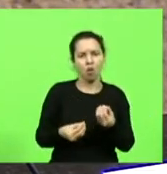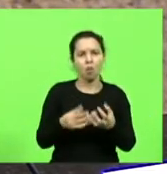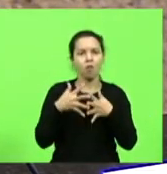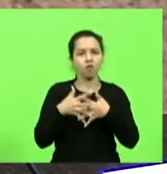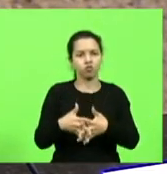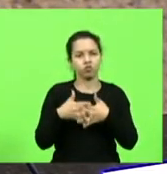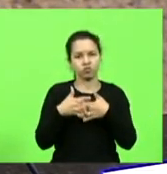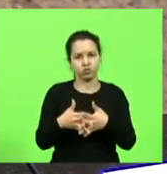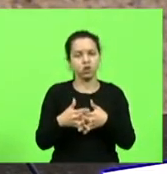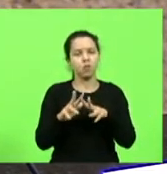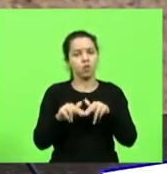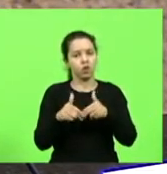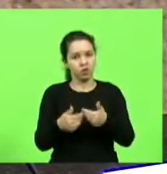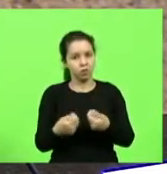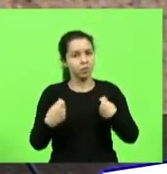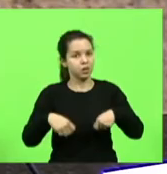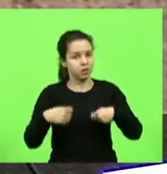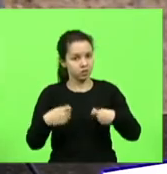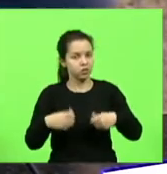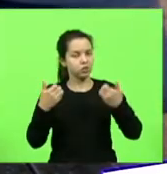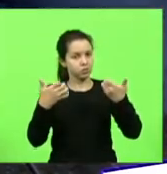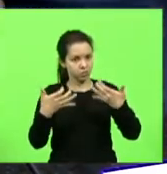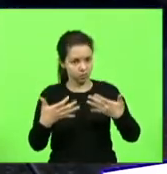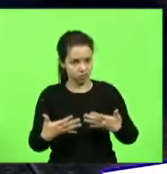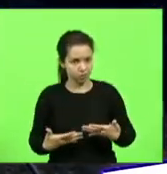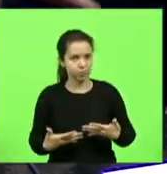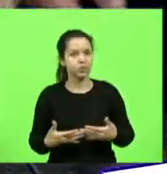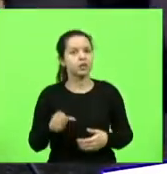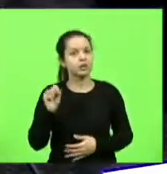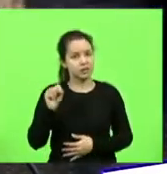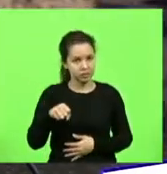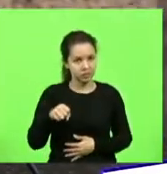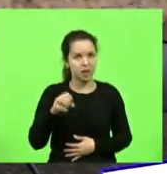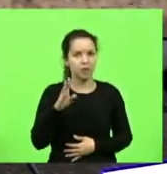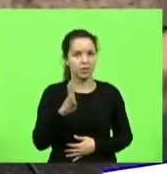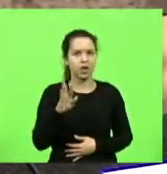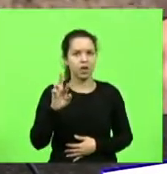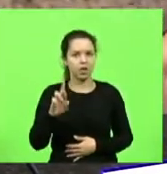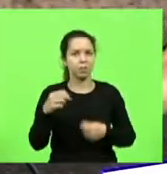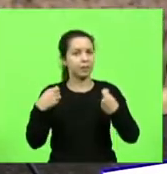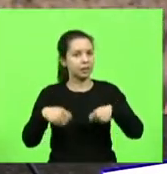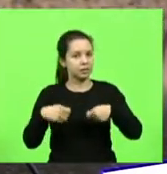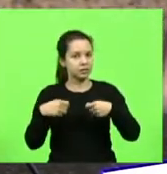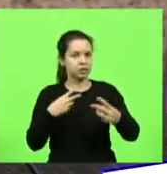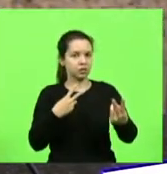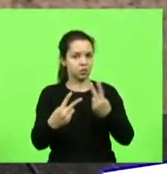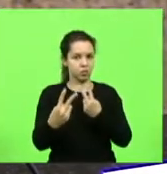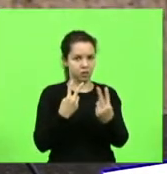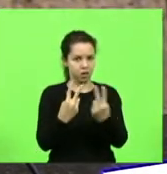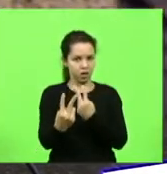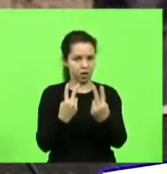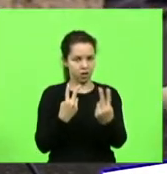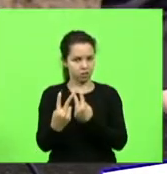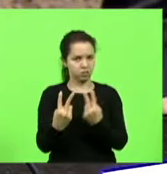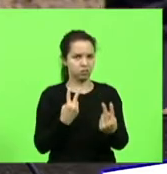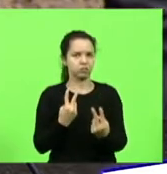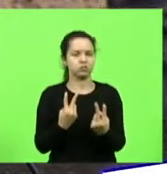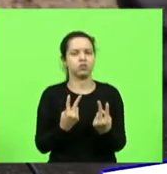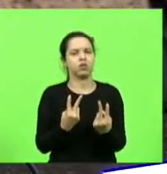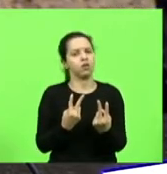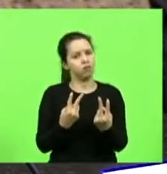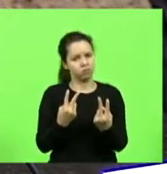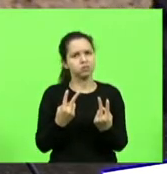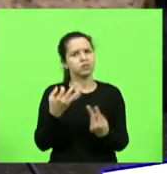aqui fazer algumas explicações. Sim, a BR deve ser duplicada. Ninguém questiona isso. Óbvio que tem que ser